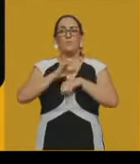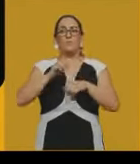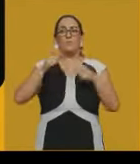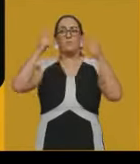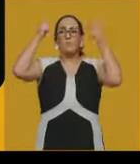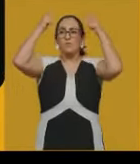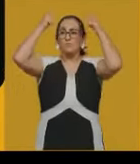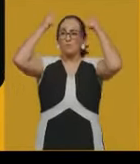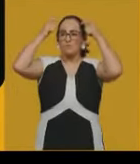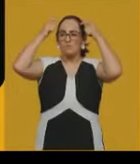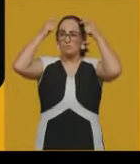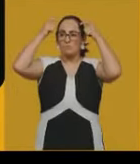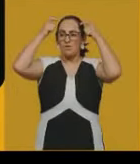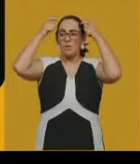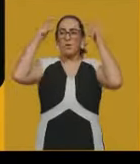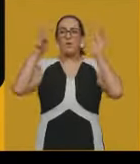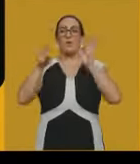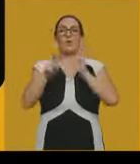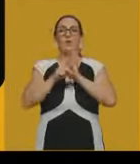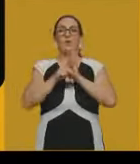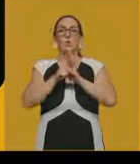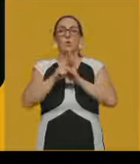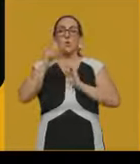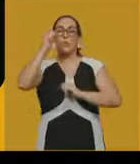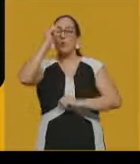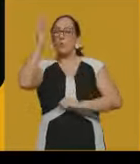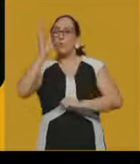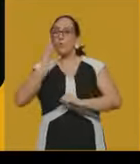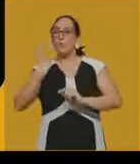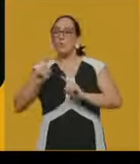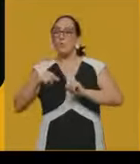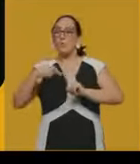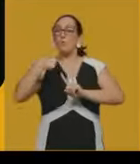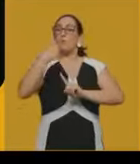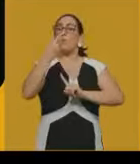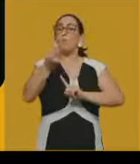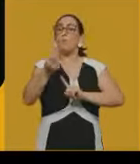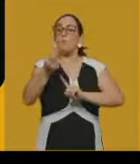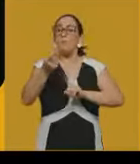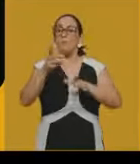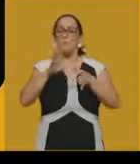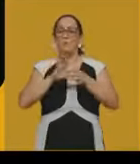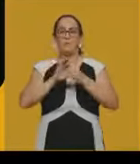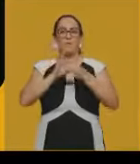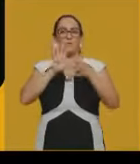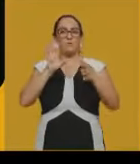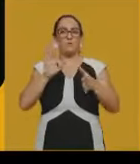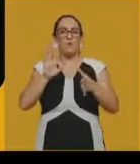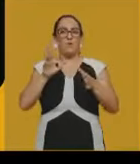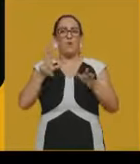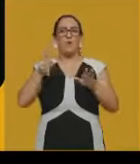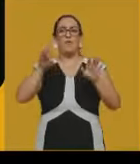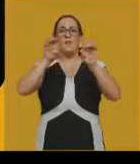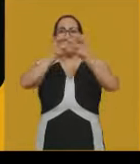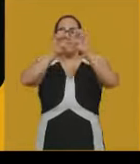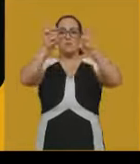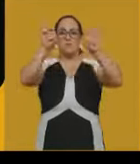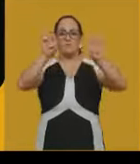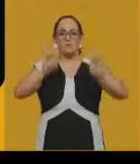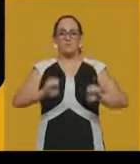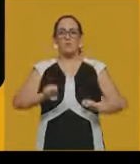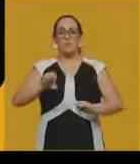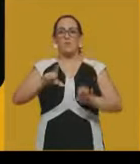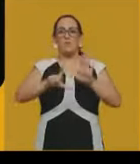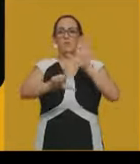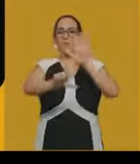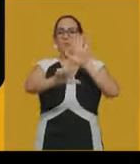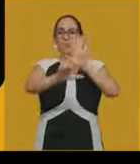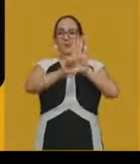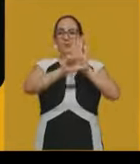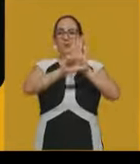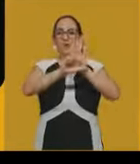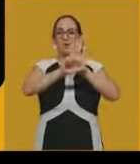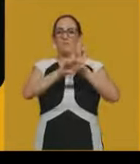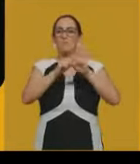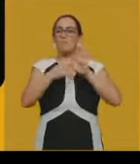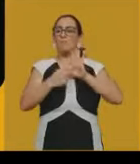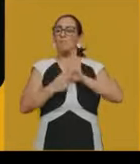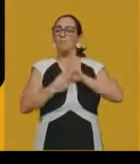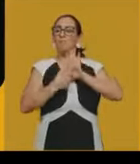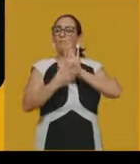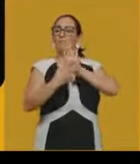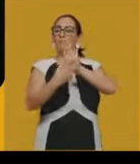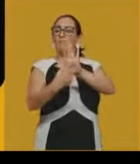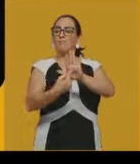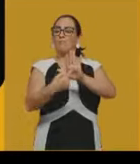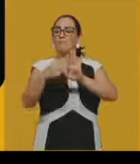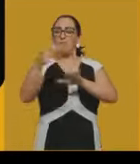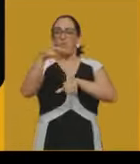Brasil pós-independente. Nós temos aí, então, a estruturação de um sistema de leis que vai aí reger o